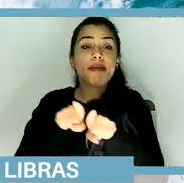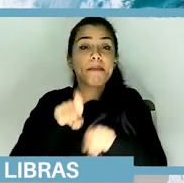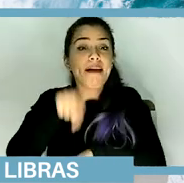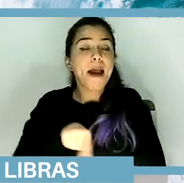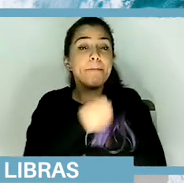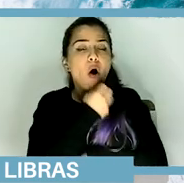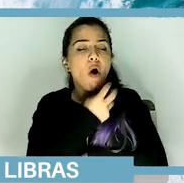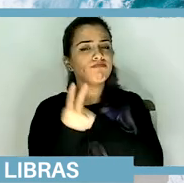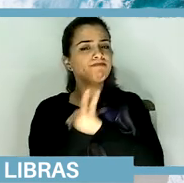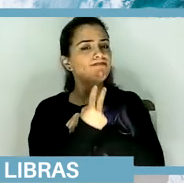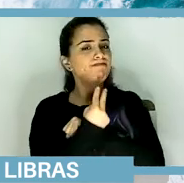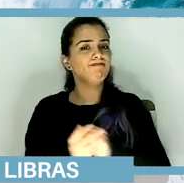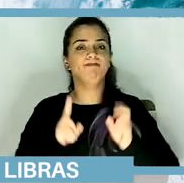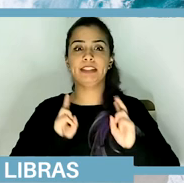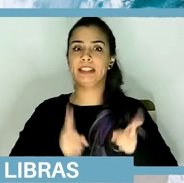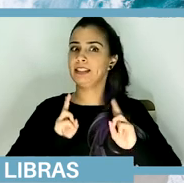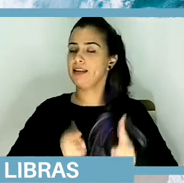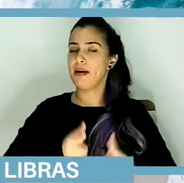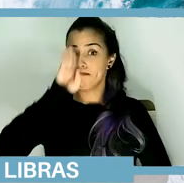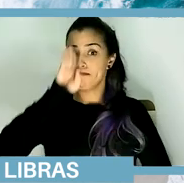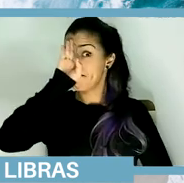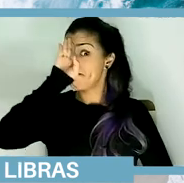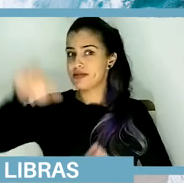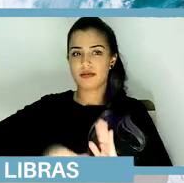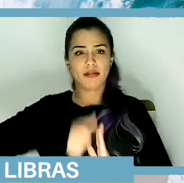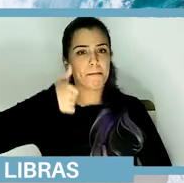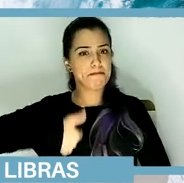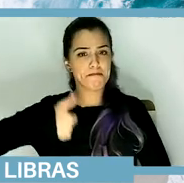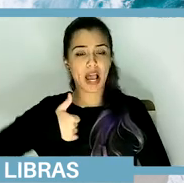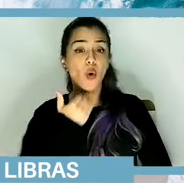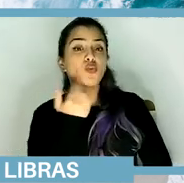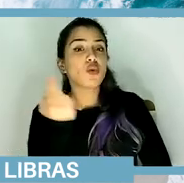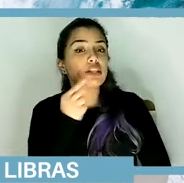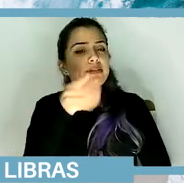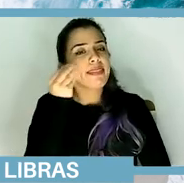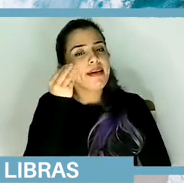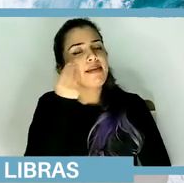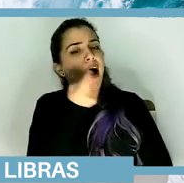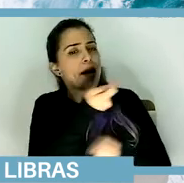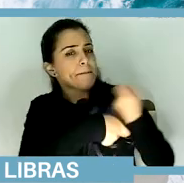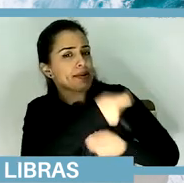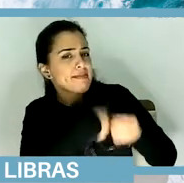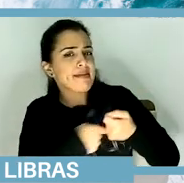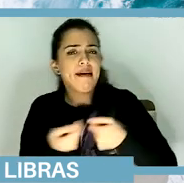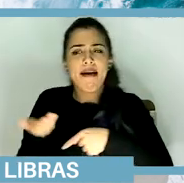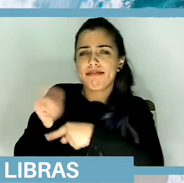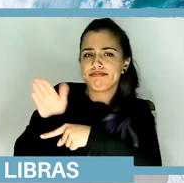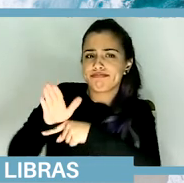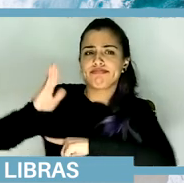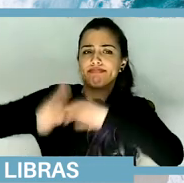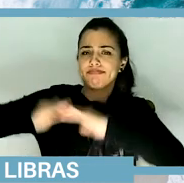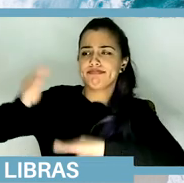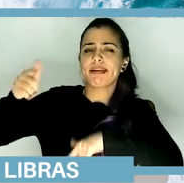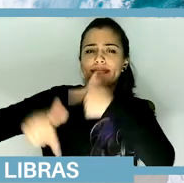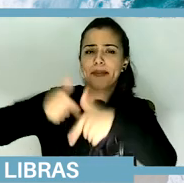todos os sentidos acho que isso vem antes de tudo não tem como você conseguir empreender e produzir se você não bom então não é a